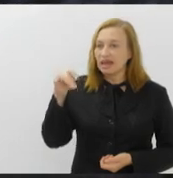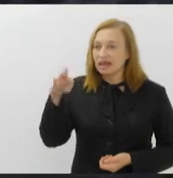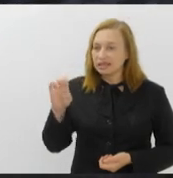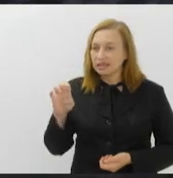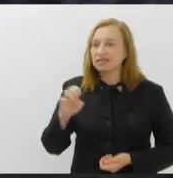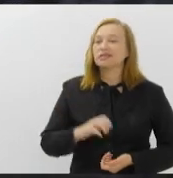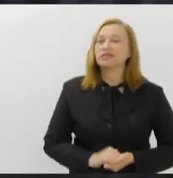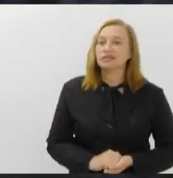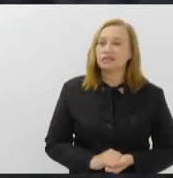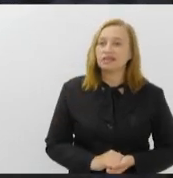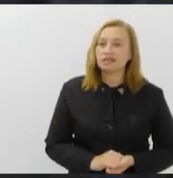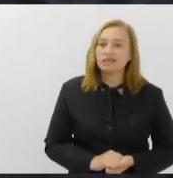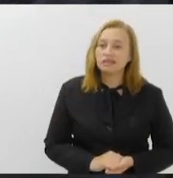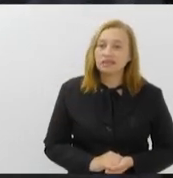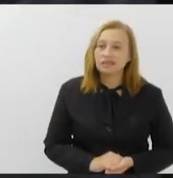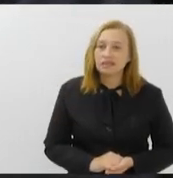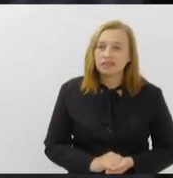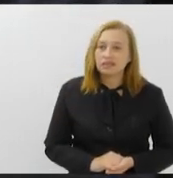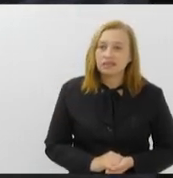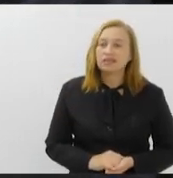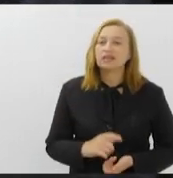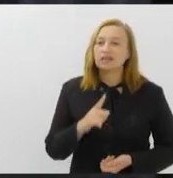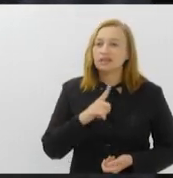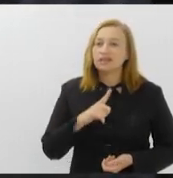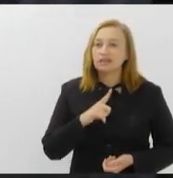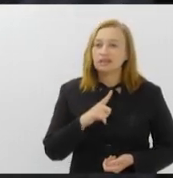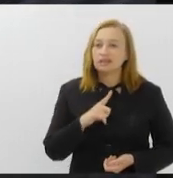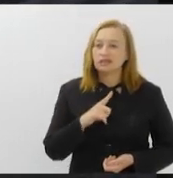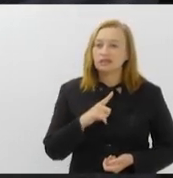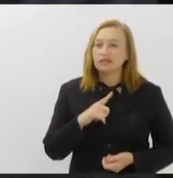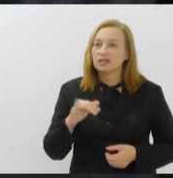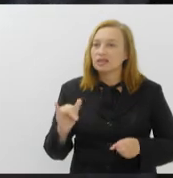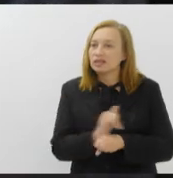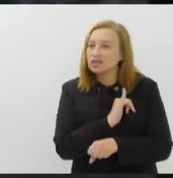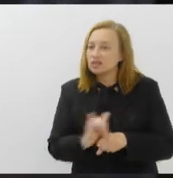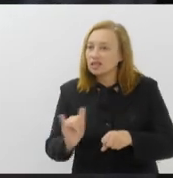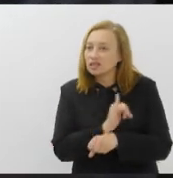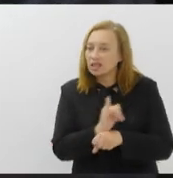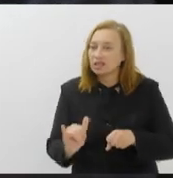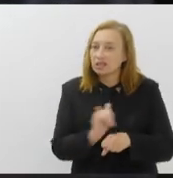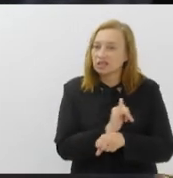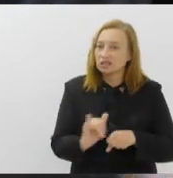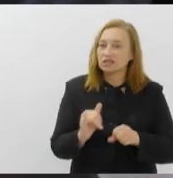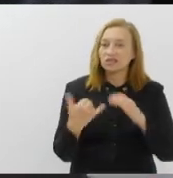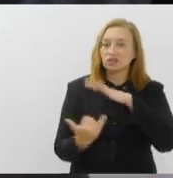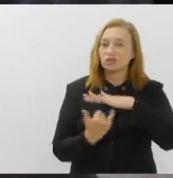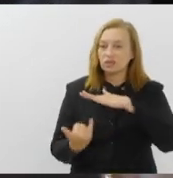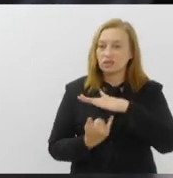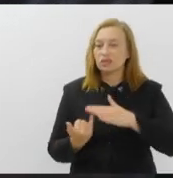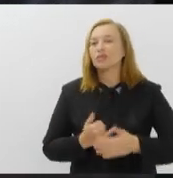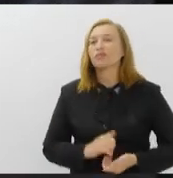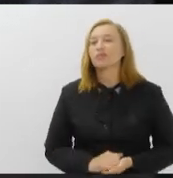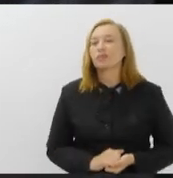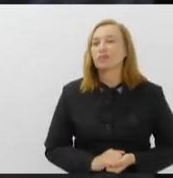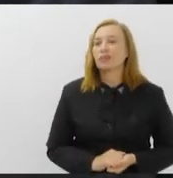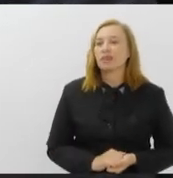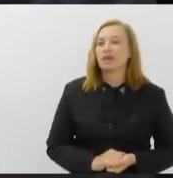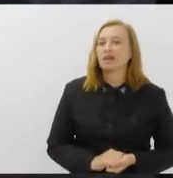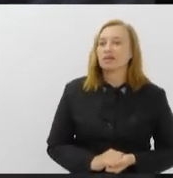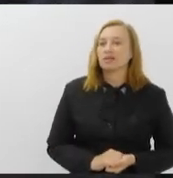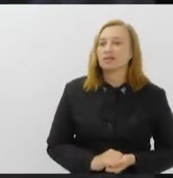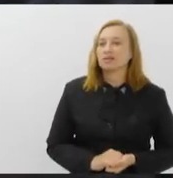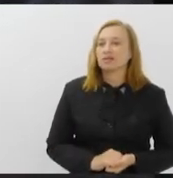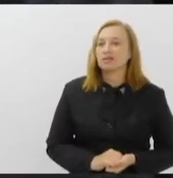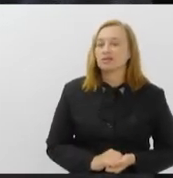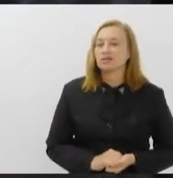municípios do Estado, temos hoje 72, e temos a chamada articulação interinstitucional ou institucional, entre nós, principalmente,